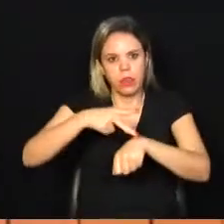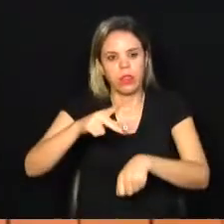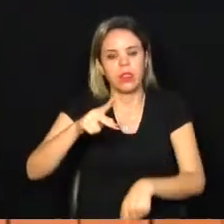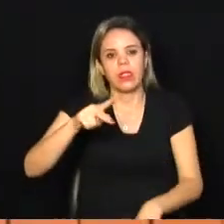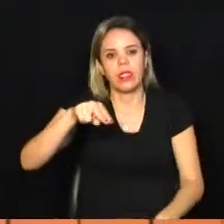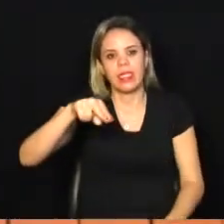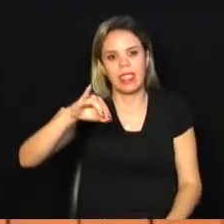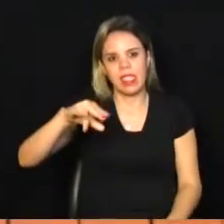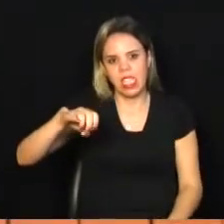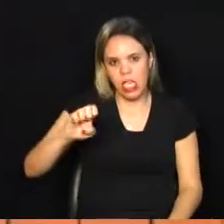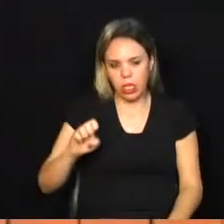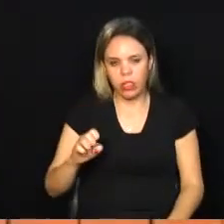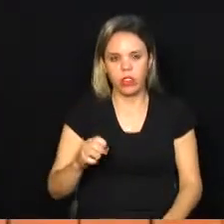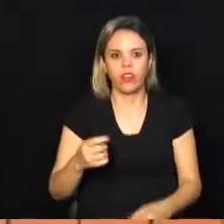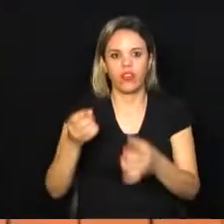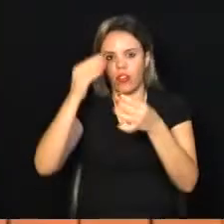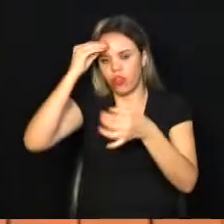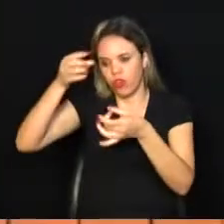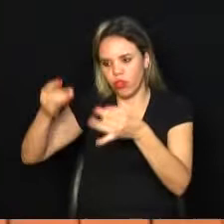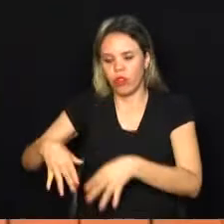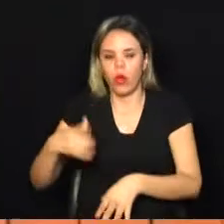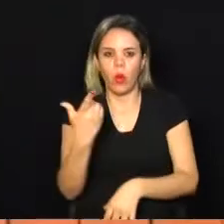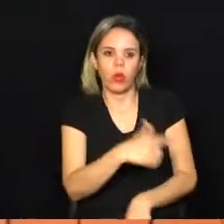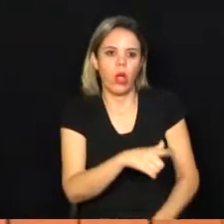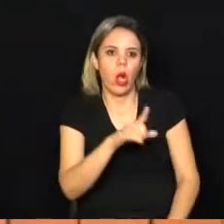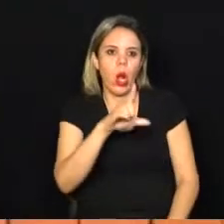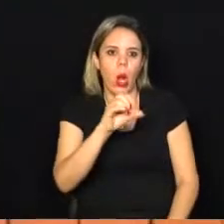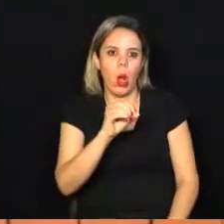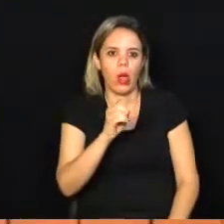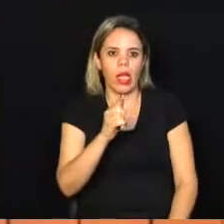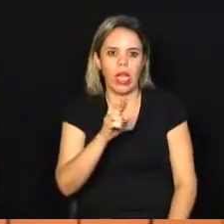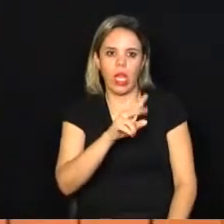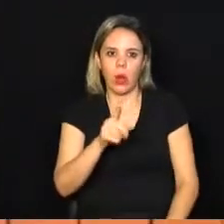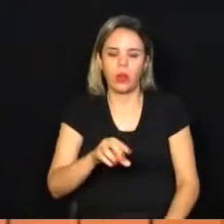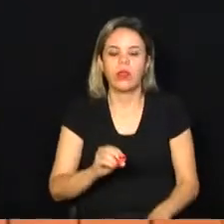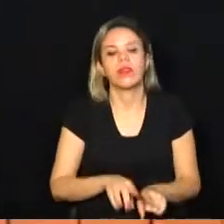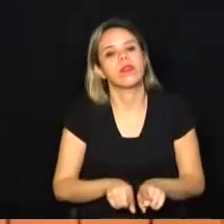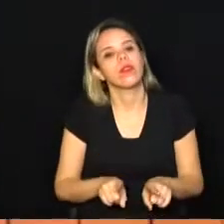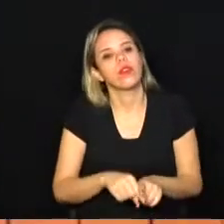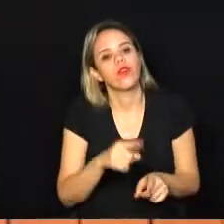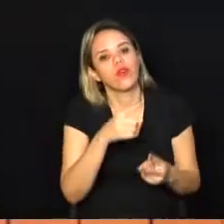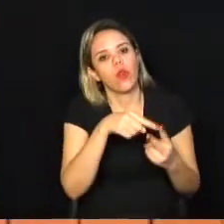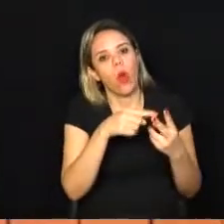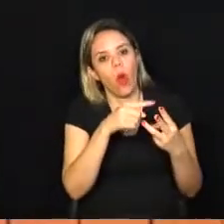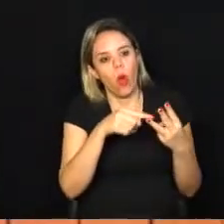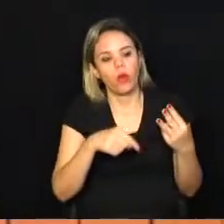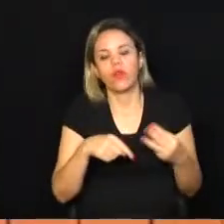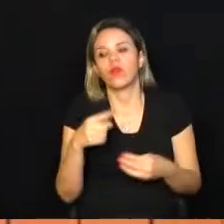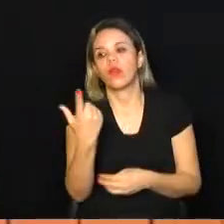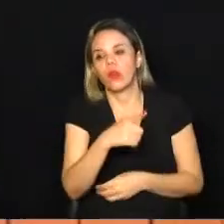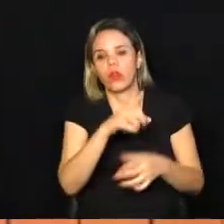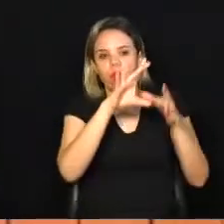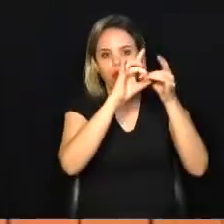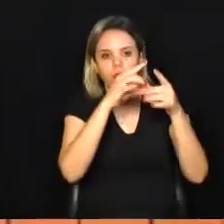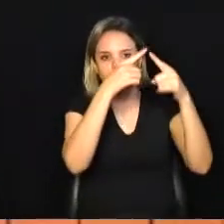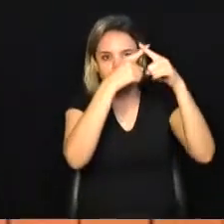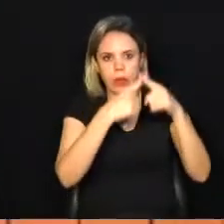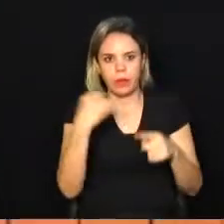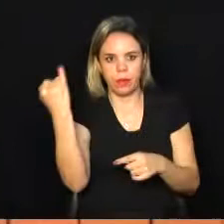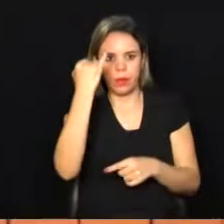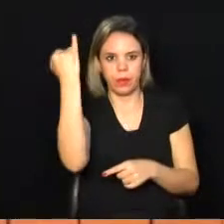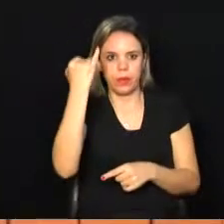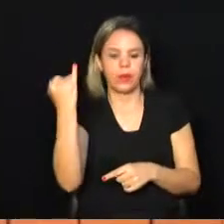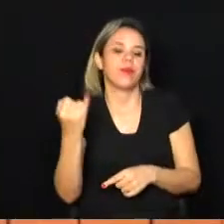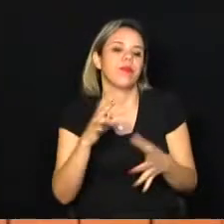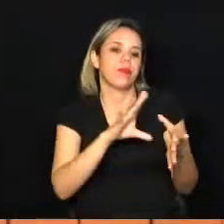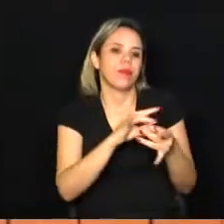de competir em Roland Garros e o Wimbledon, dois Grand Slams, que são torneios importantes da modalidade por conta